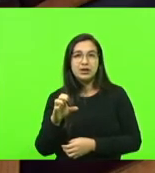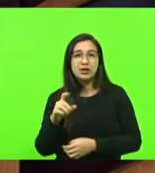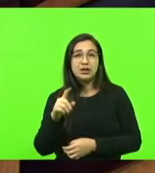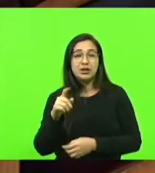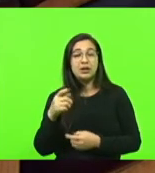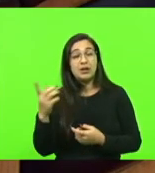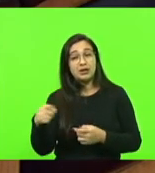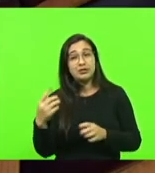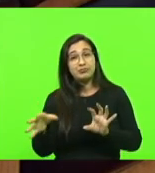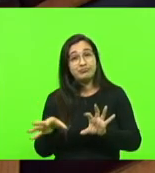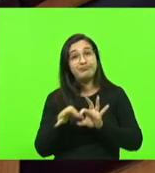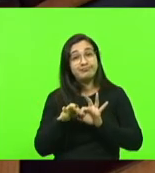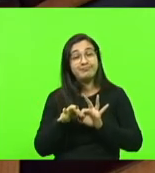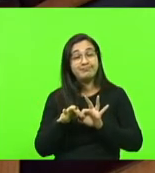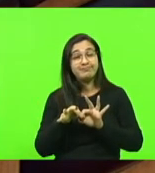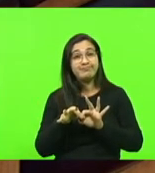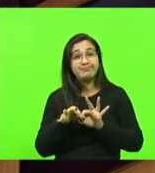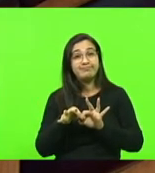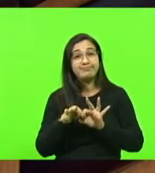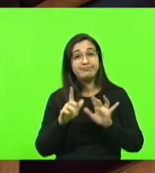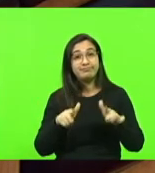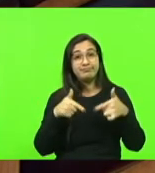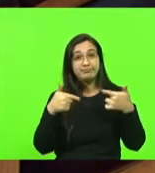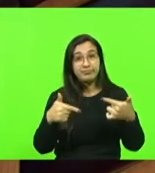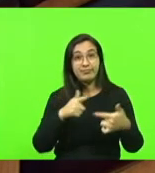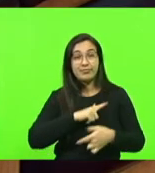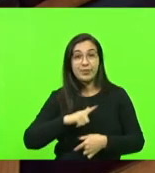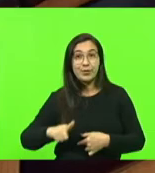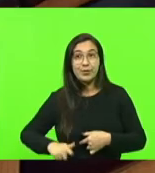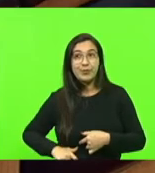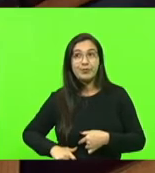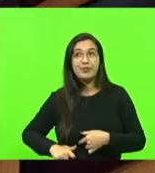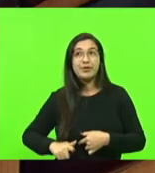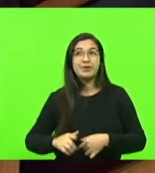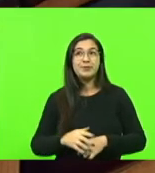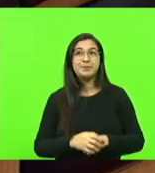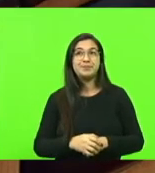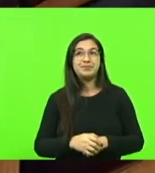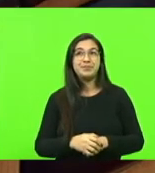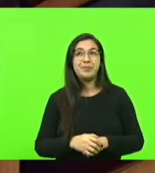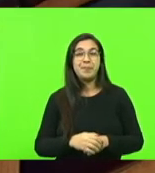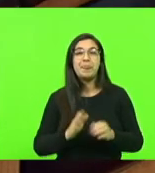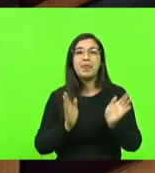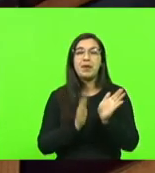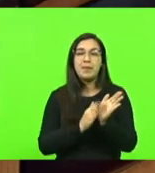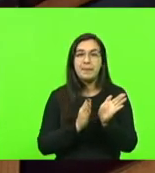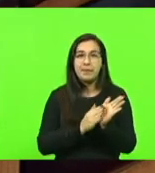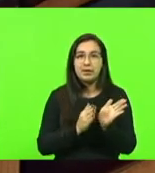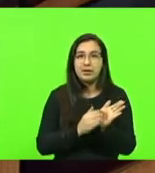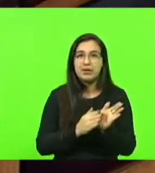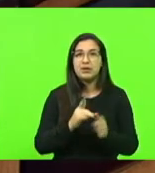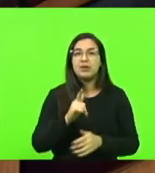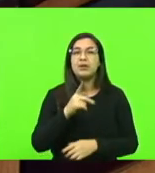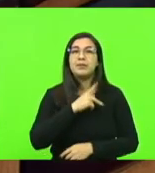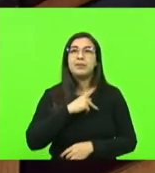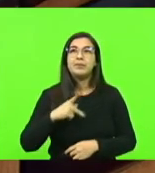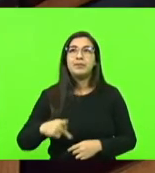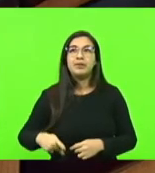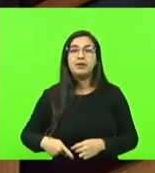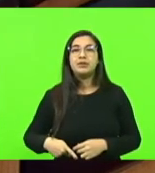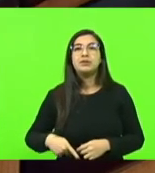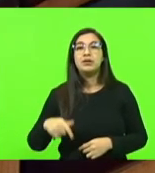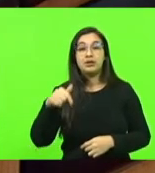né? Do governo, esse ato do governo federal. Apesar de que parabenizo o presidente da